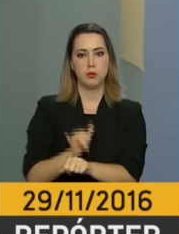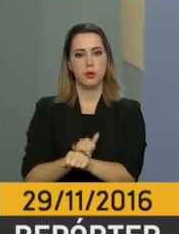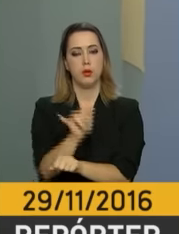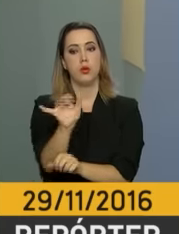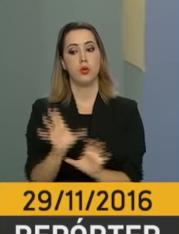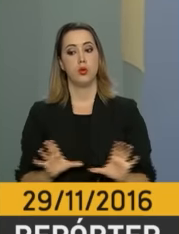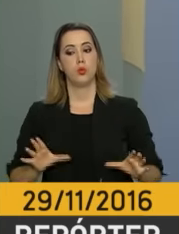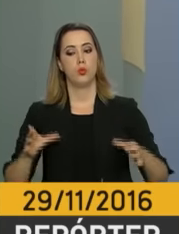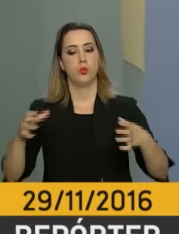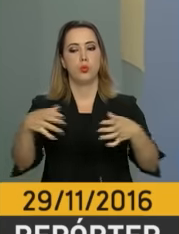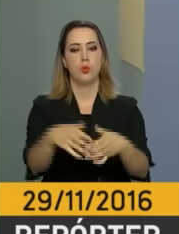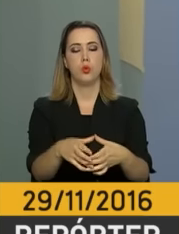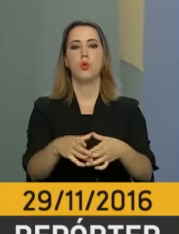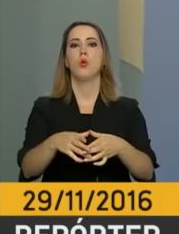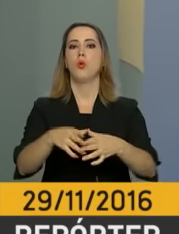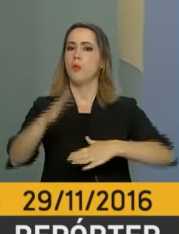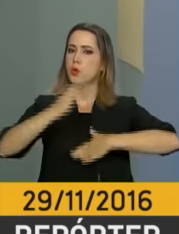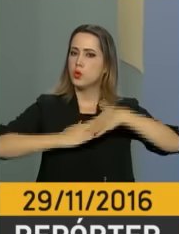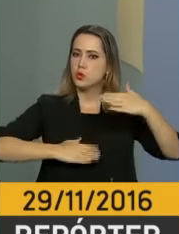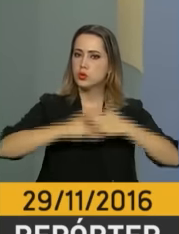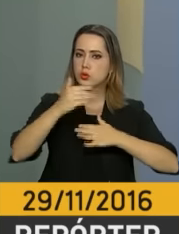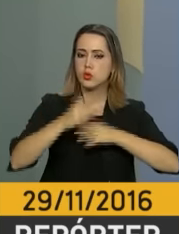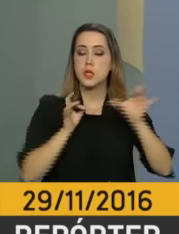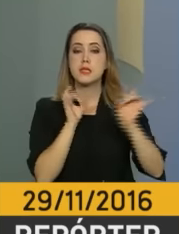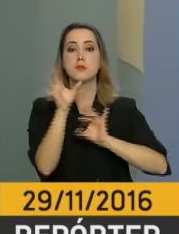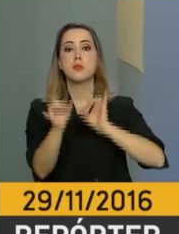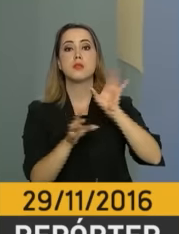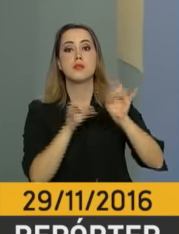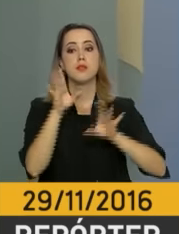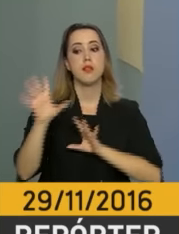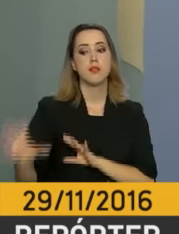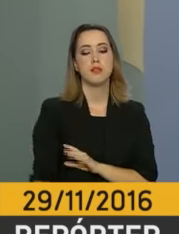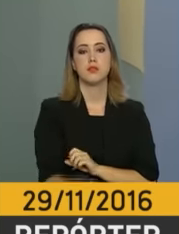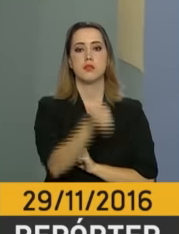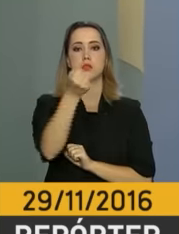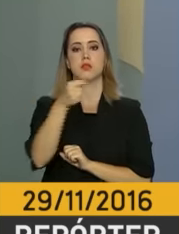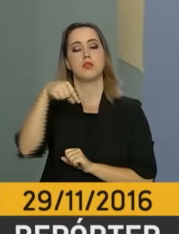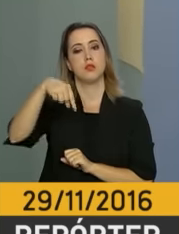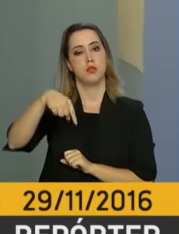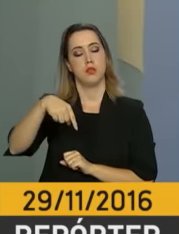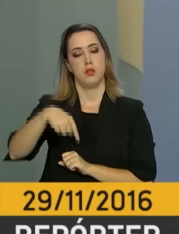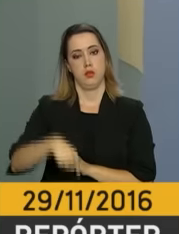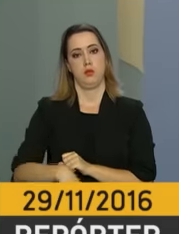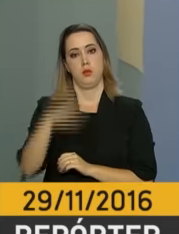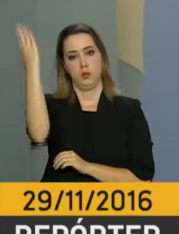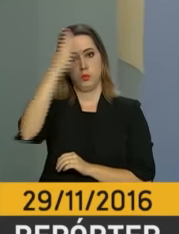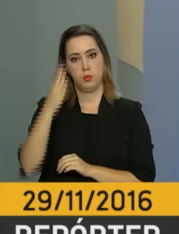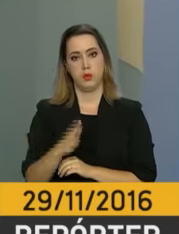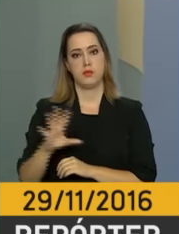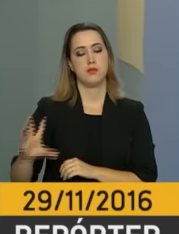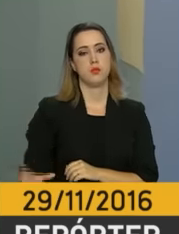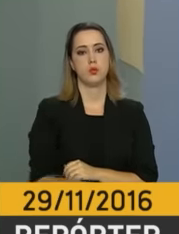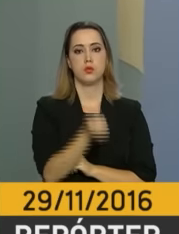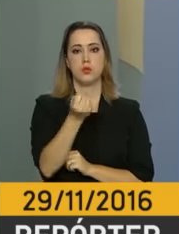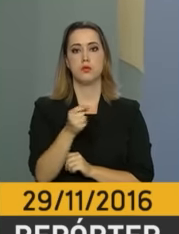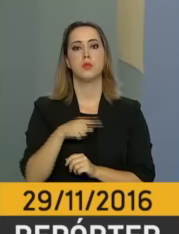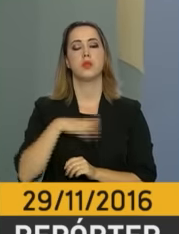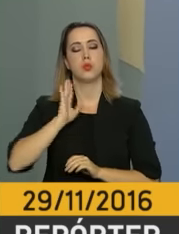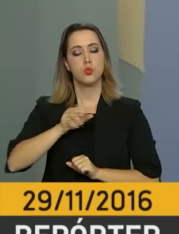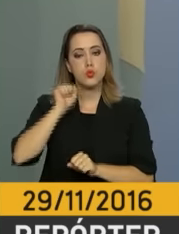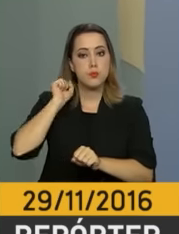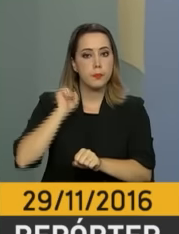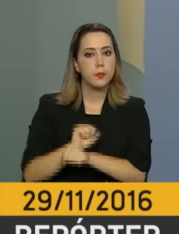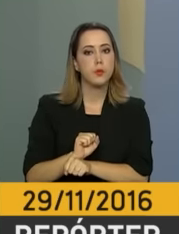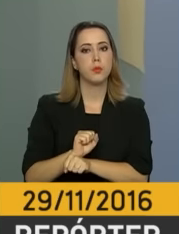de profissionais especializados em resgate do Esquadrão Aéreo Terrestre de Salvamento, estão de prontidão